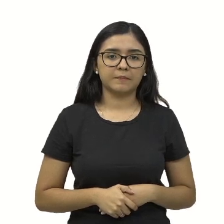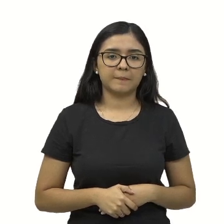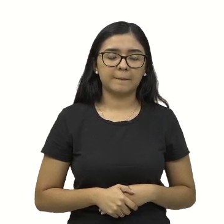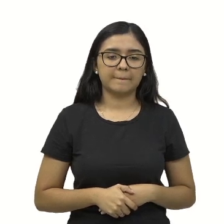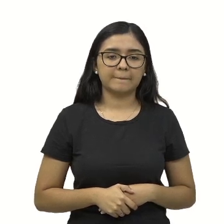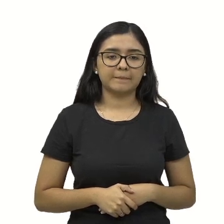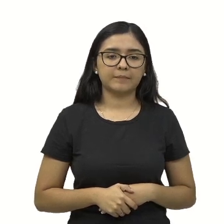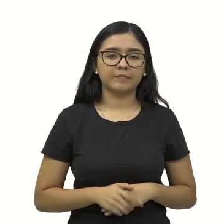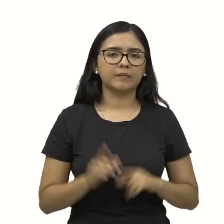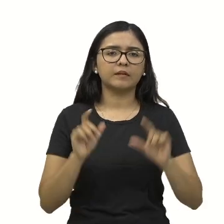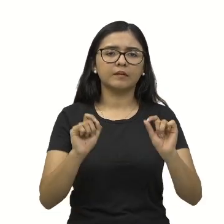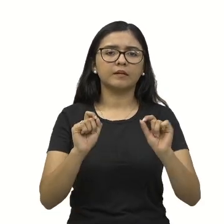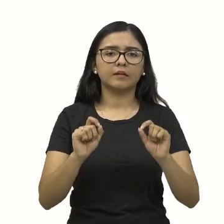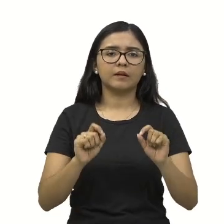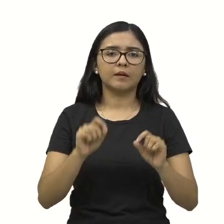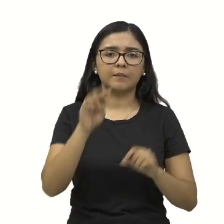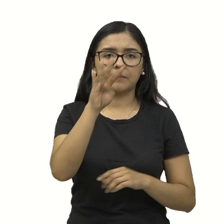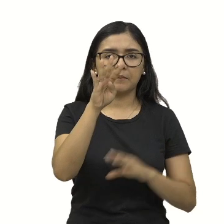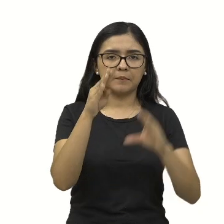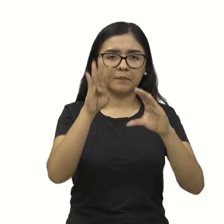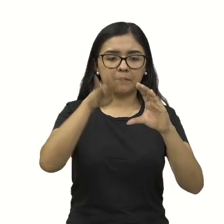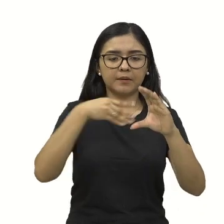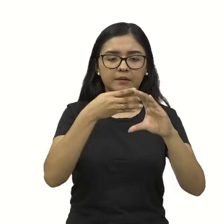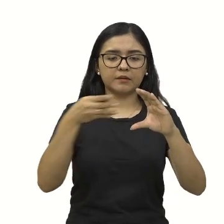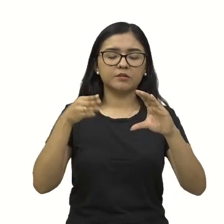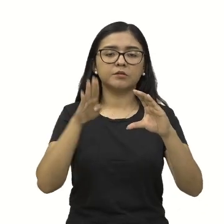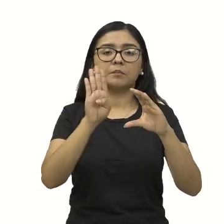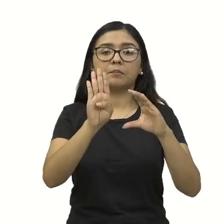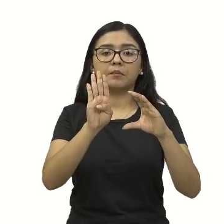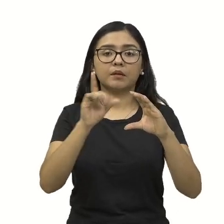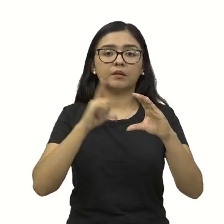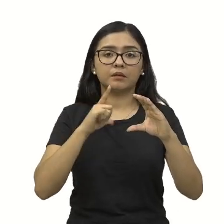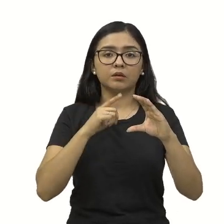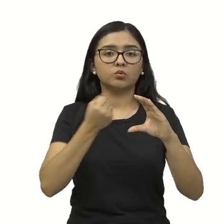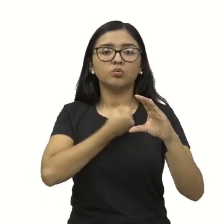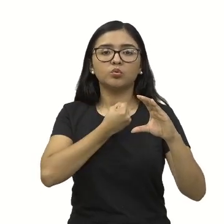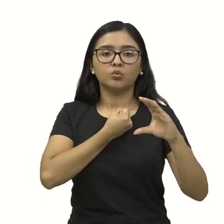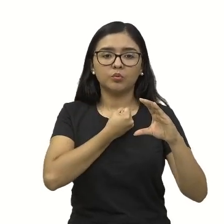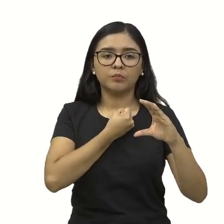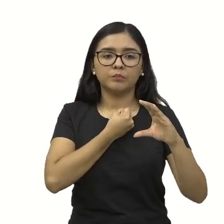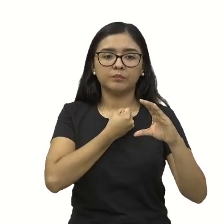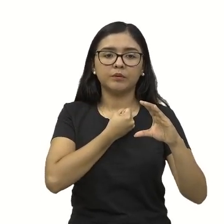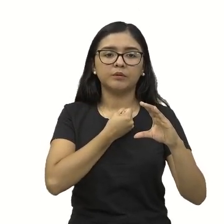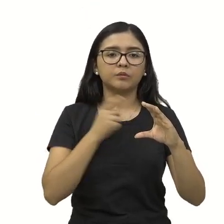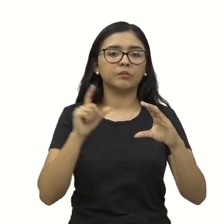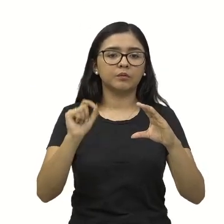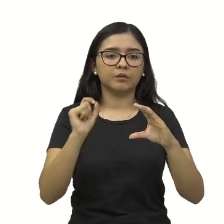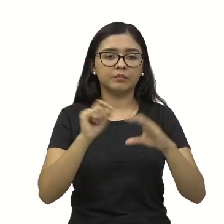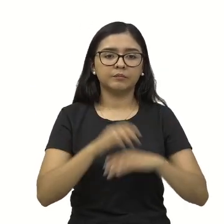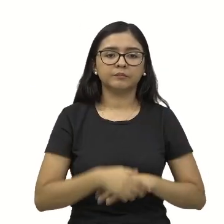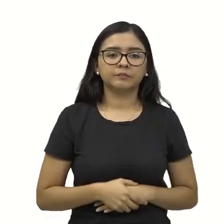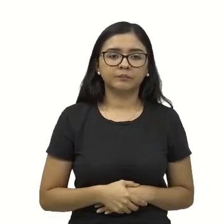Vamos lá. Quem é a matriz B? Matriz B eu tenho 0, menos 5 e 6.